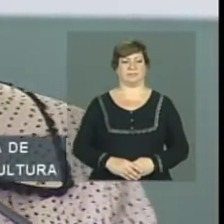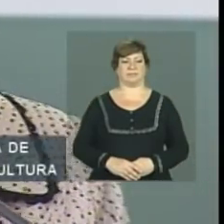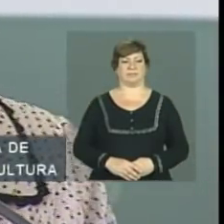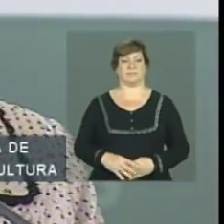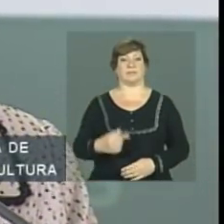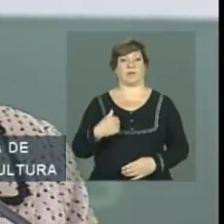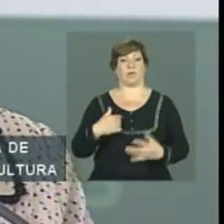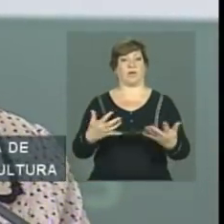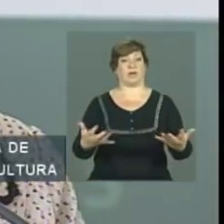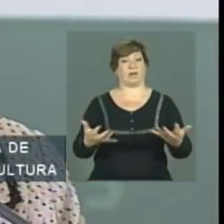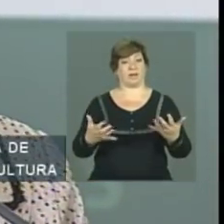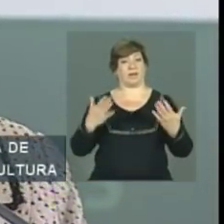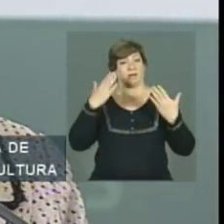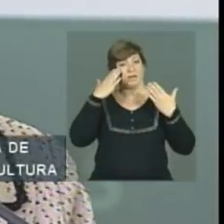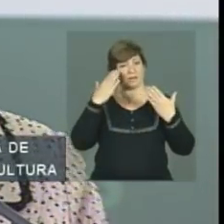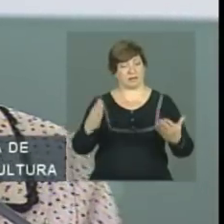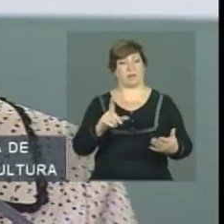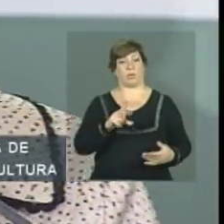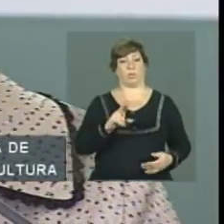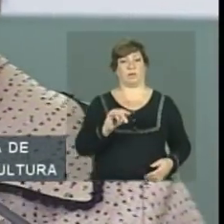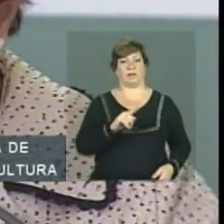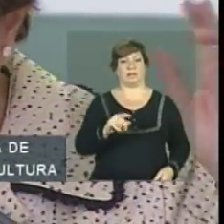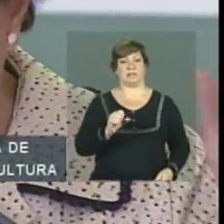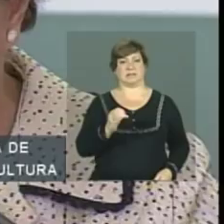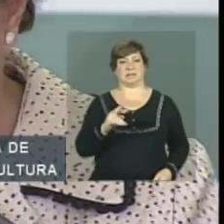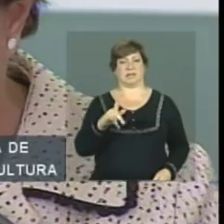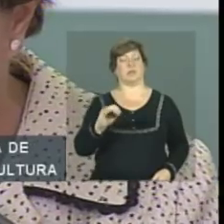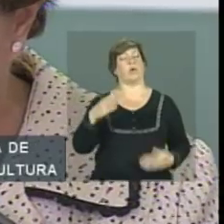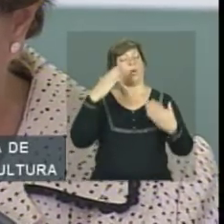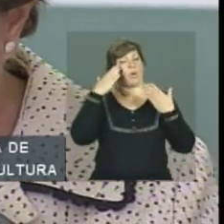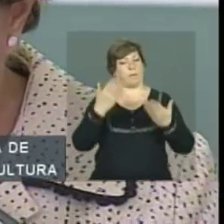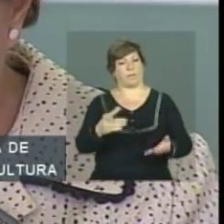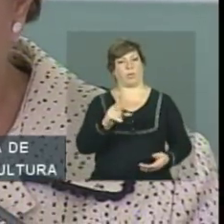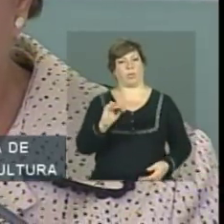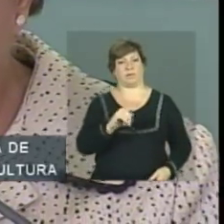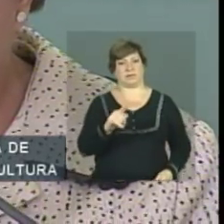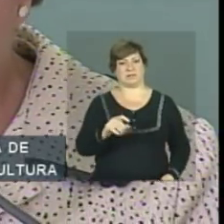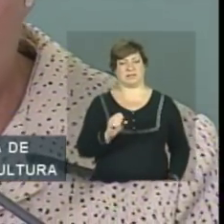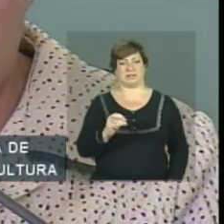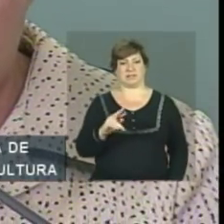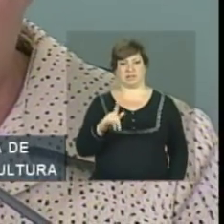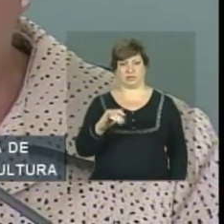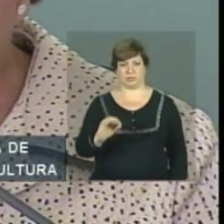Quero agradecer ao Luiz Sérgio. Obrigado, Luiz Sérgio.